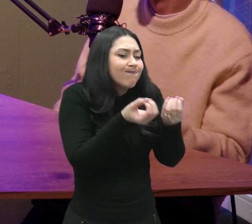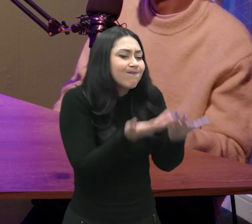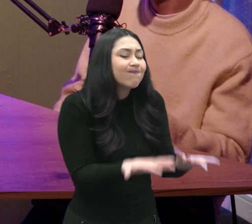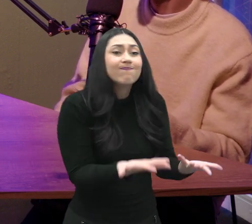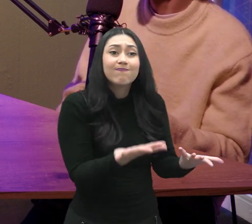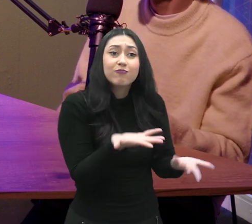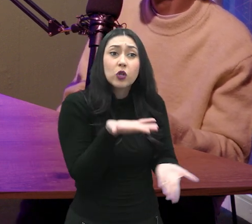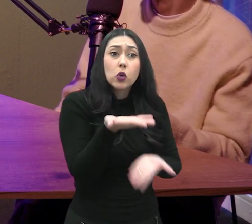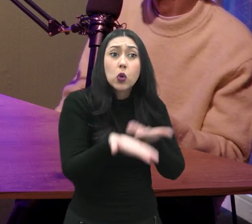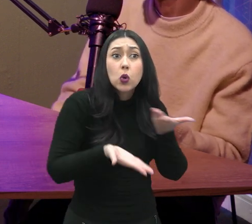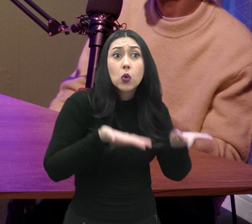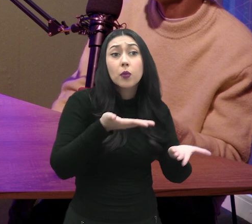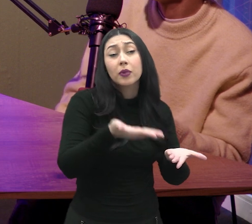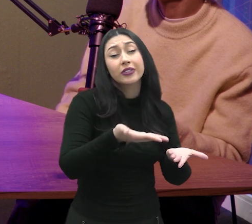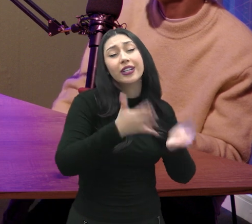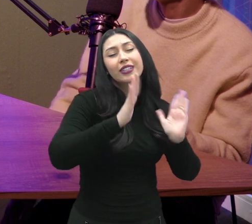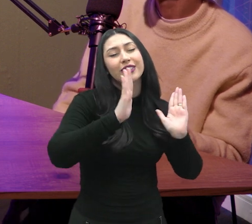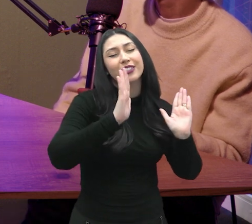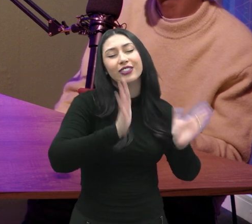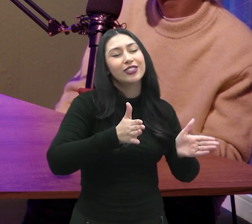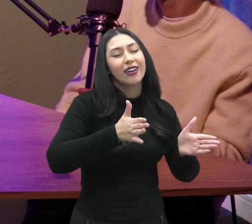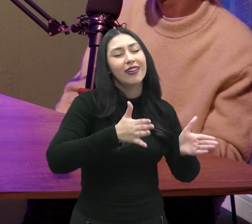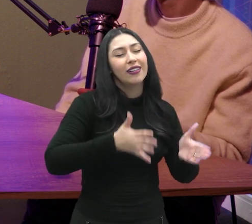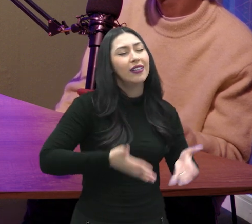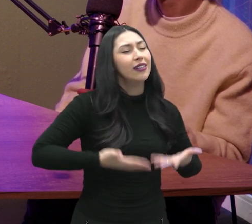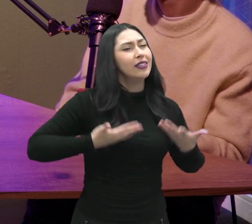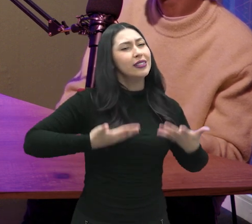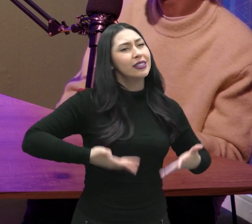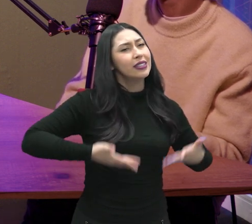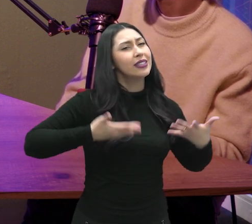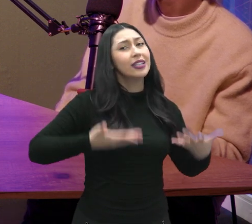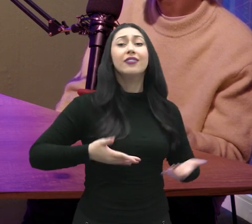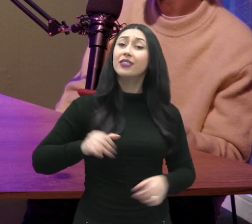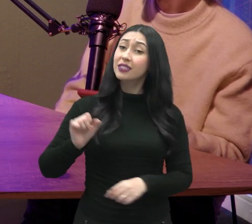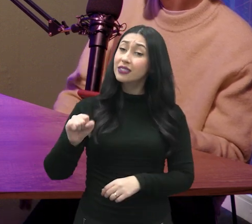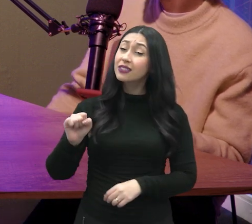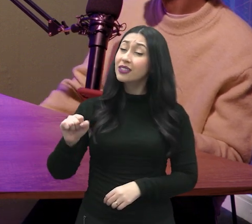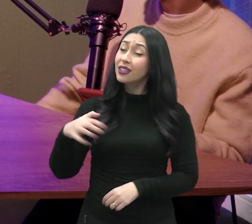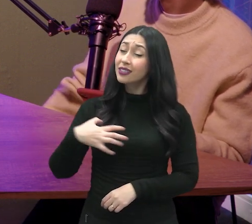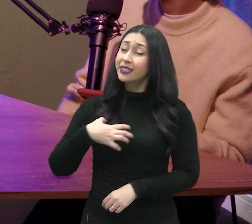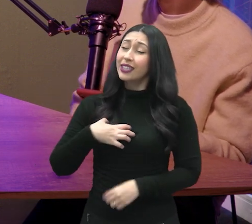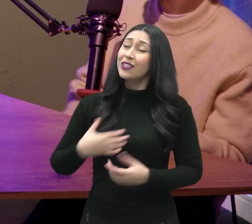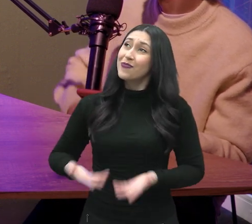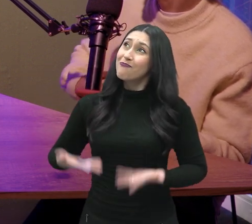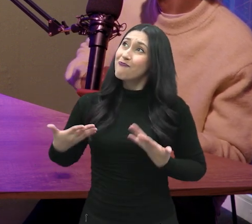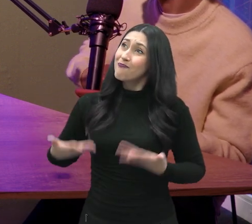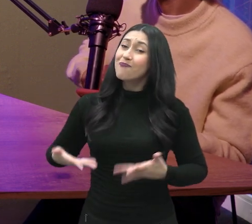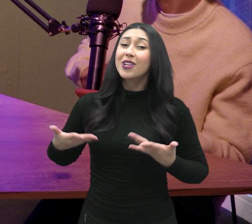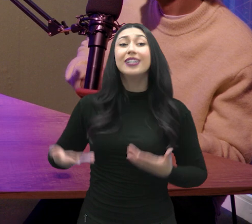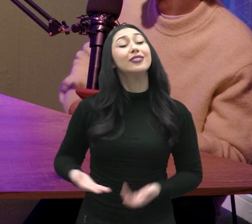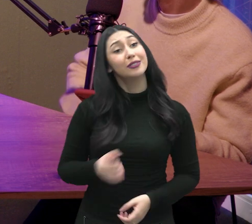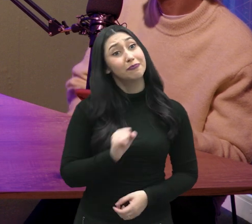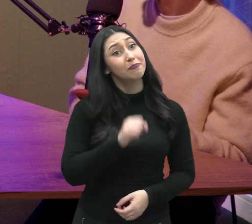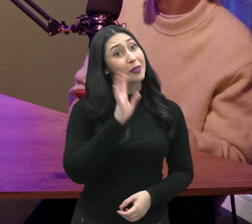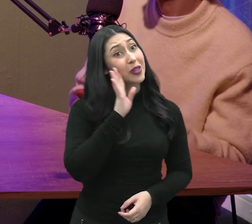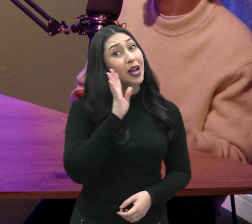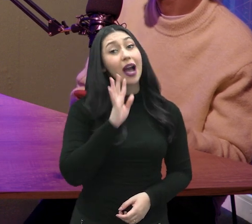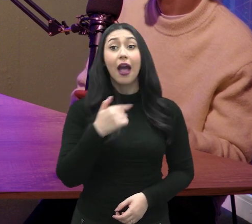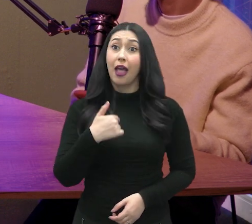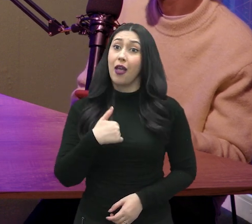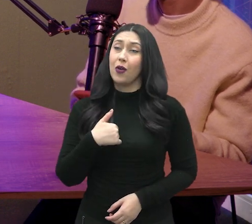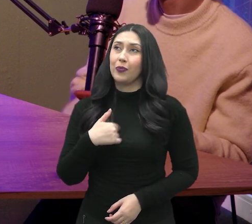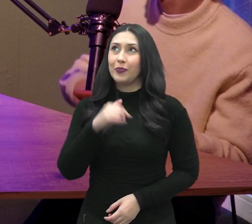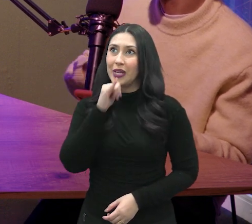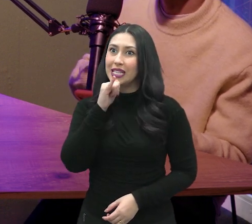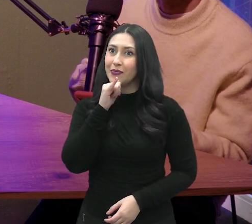ali com alguém que você gosta, com um amigo, compartilhar, é algo que já te deixa mais leve. E realmente isso que eu ia falar, a gente sente leve, né? É verdade.